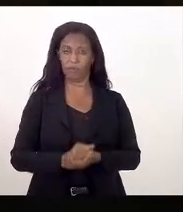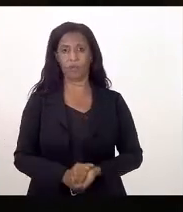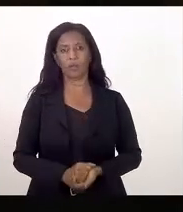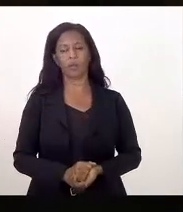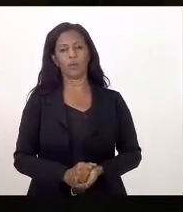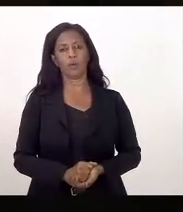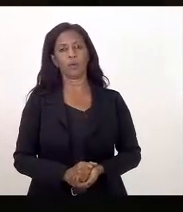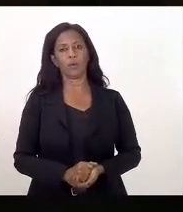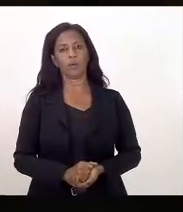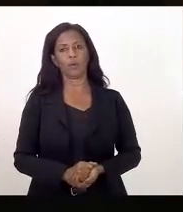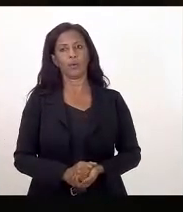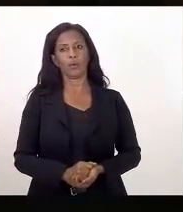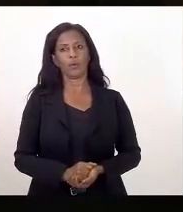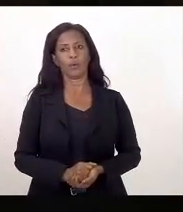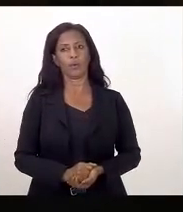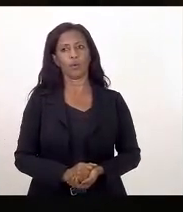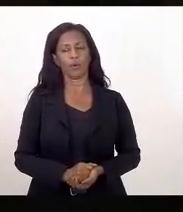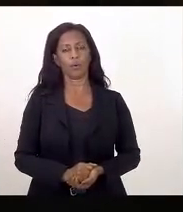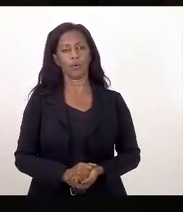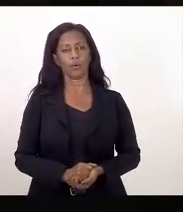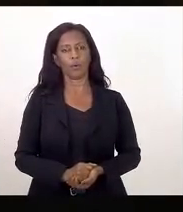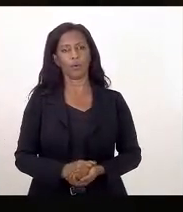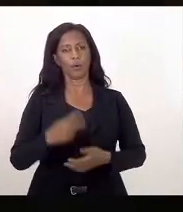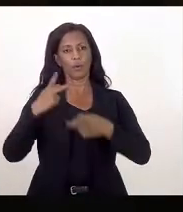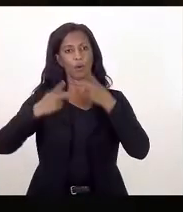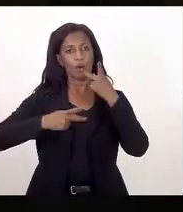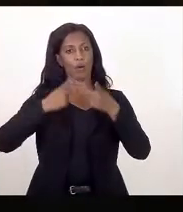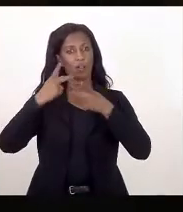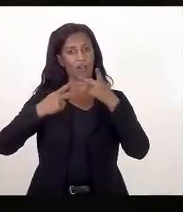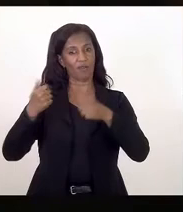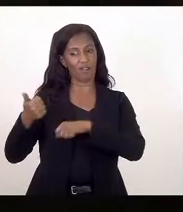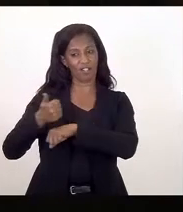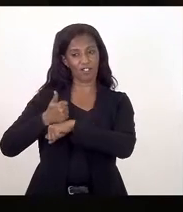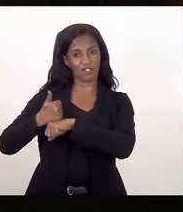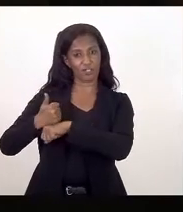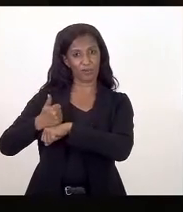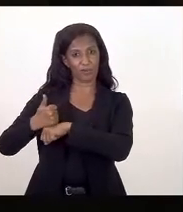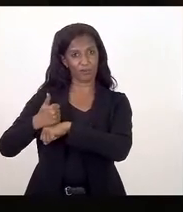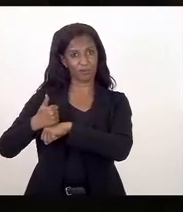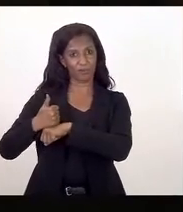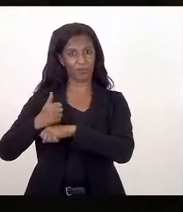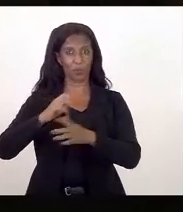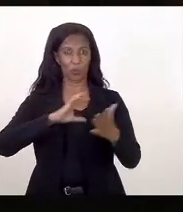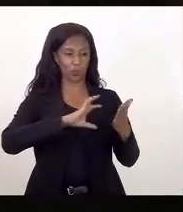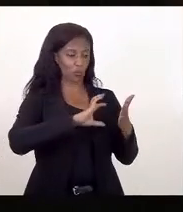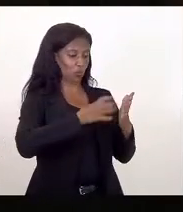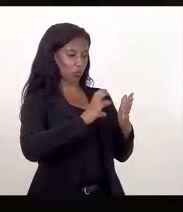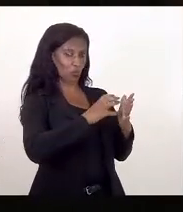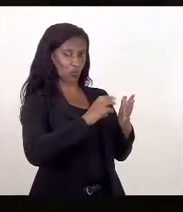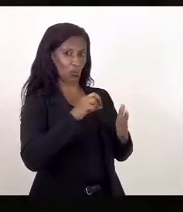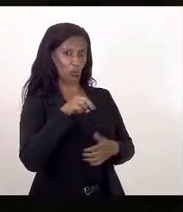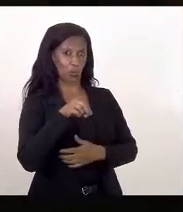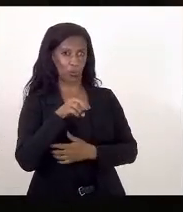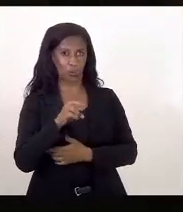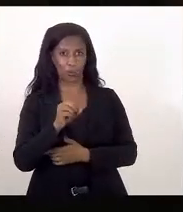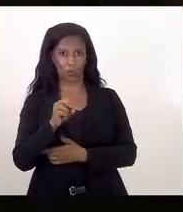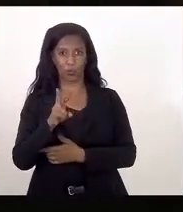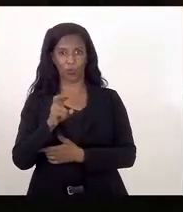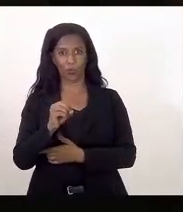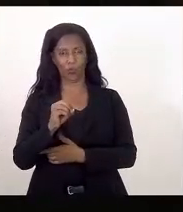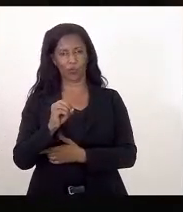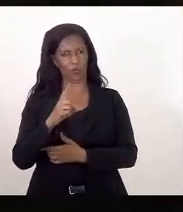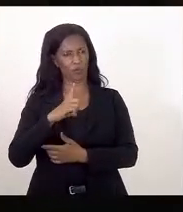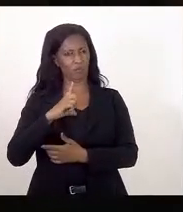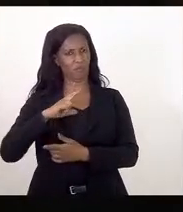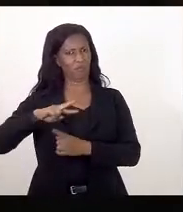pressuposto que levantou aqui o digno representante do Partido Novo que vai gerar aumento